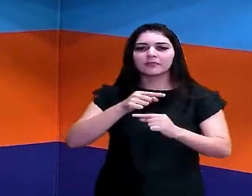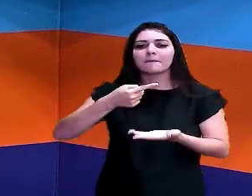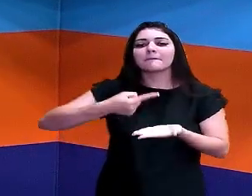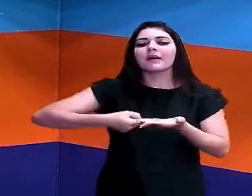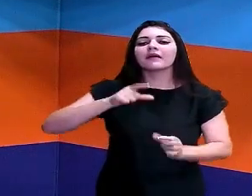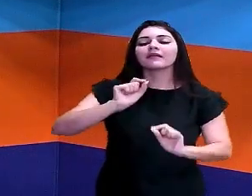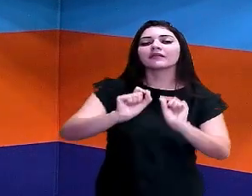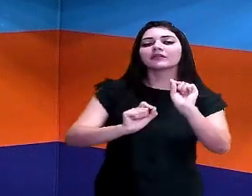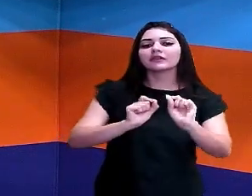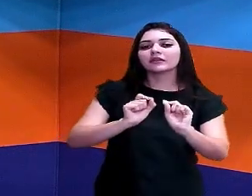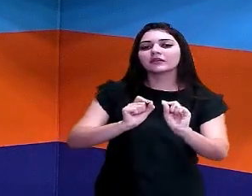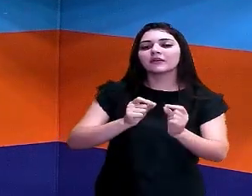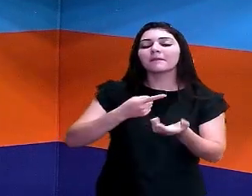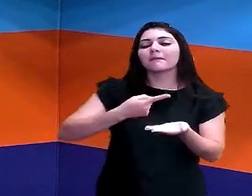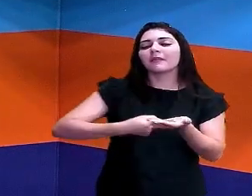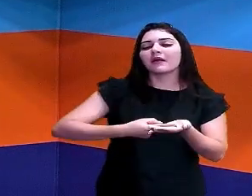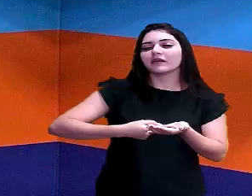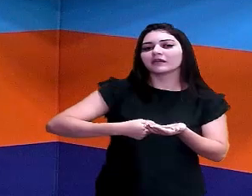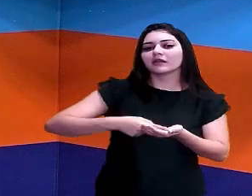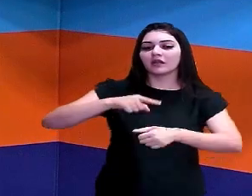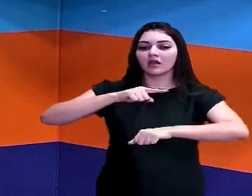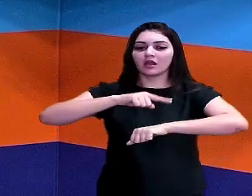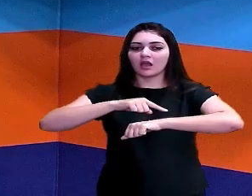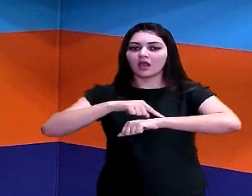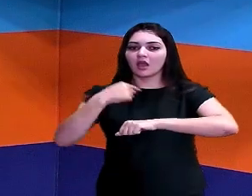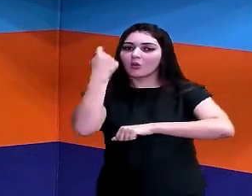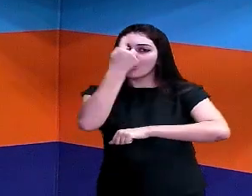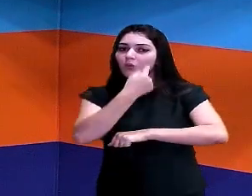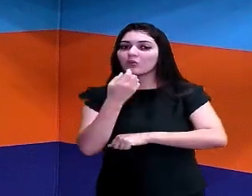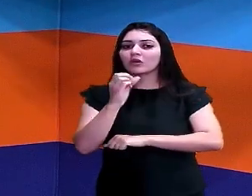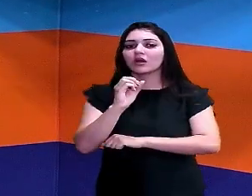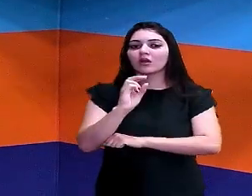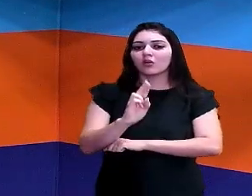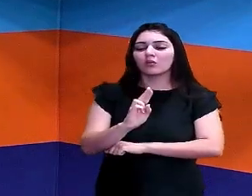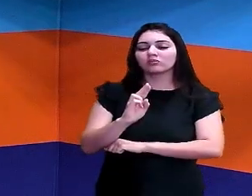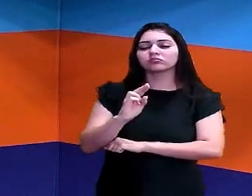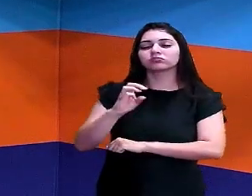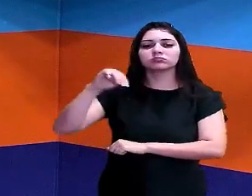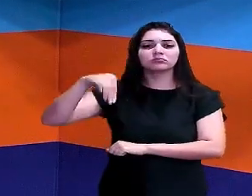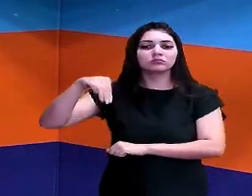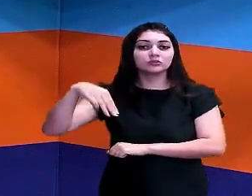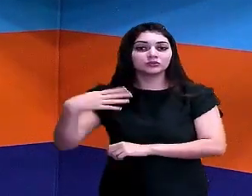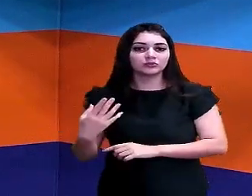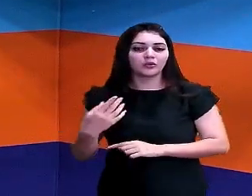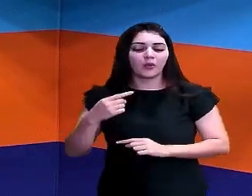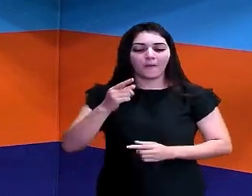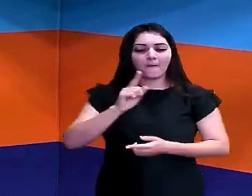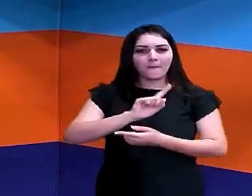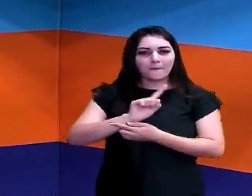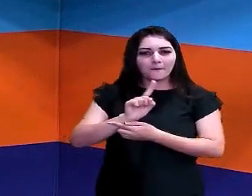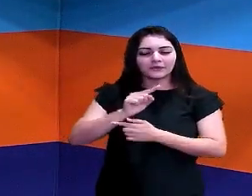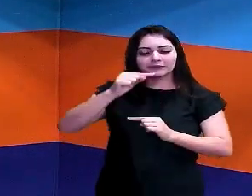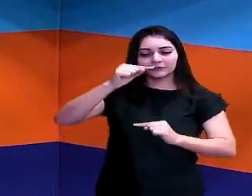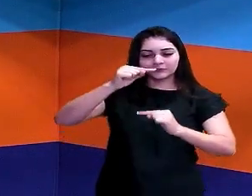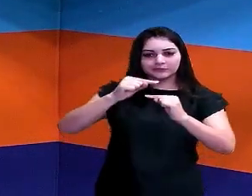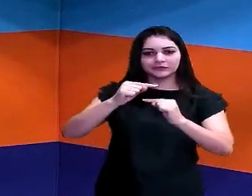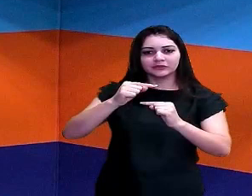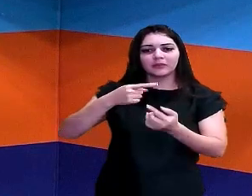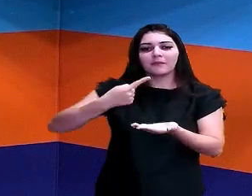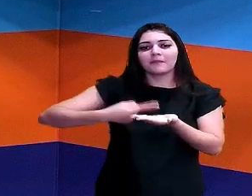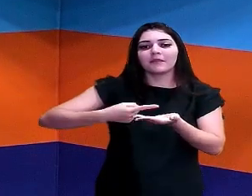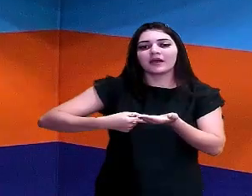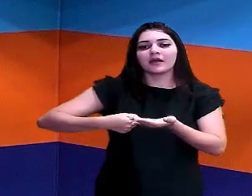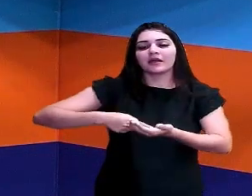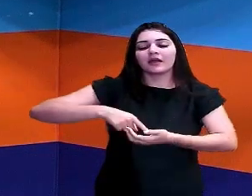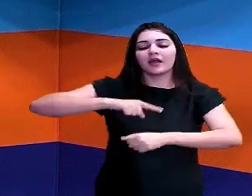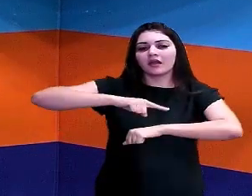marca, gente? Ele marca as horas ou ele marca os minutos? Então, o ponteiro pequeno, ele vai marcar as horas, tá certo? E